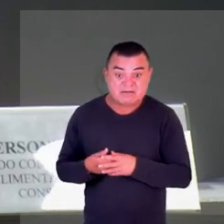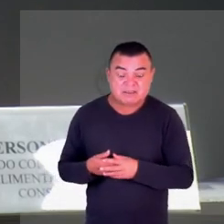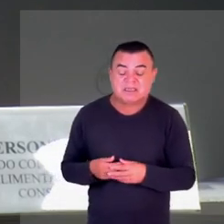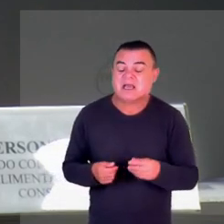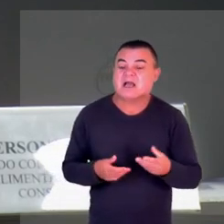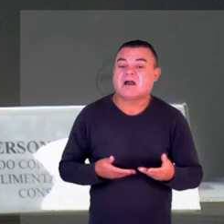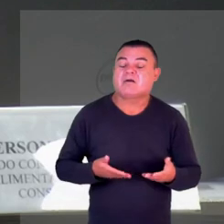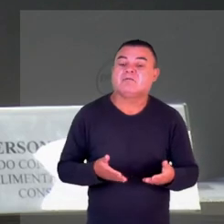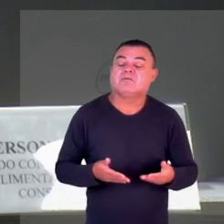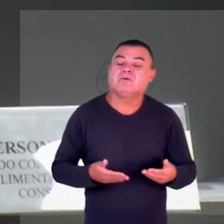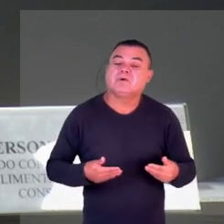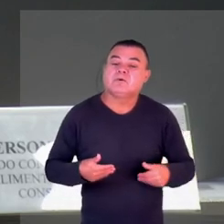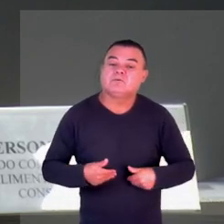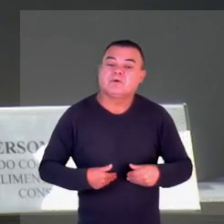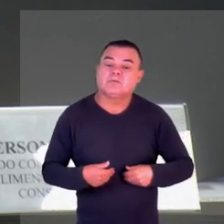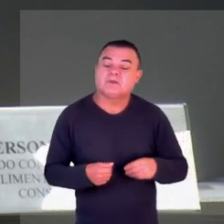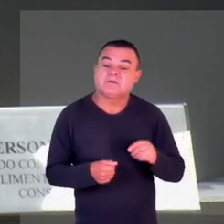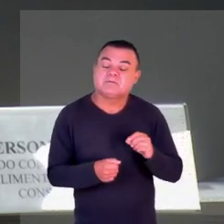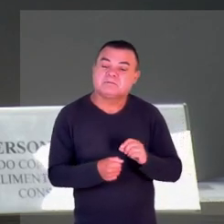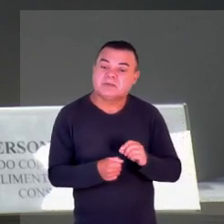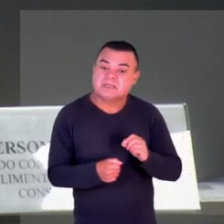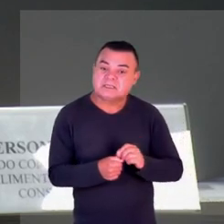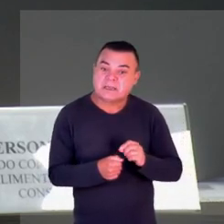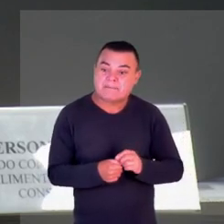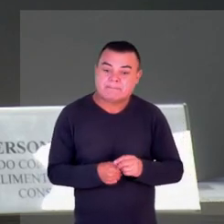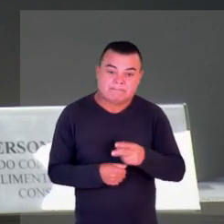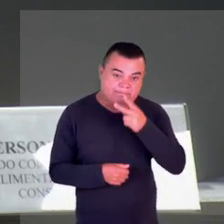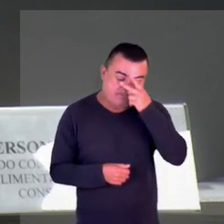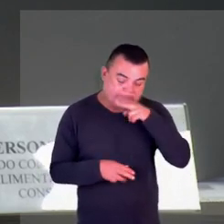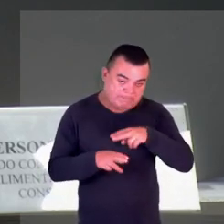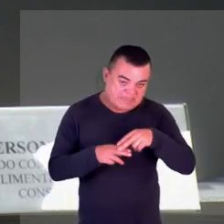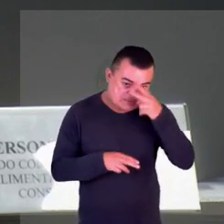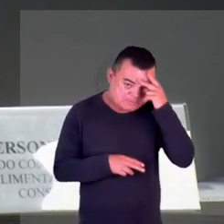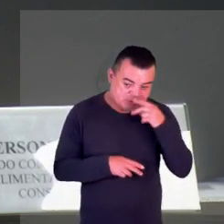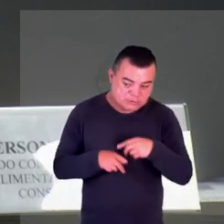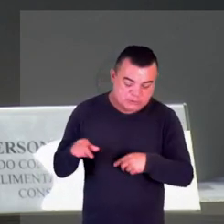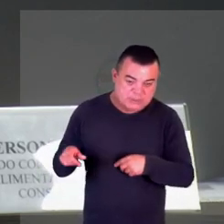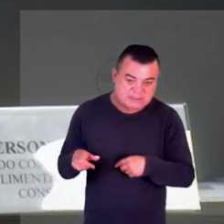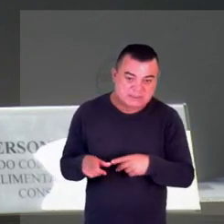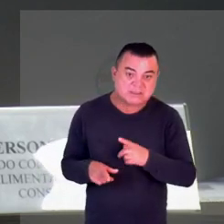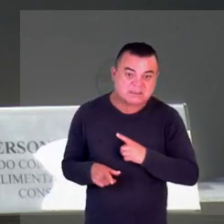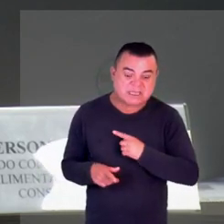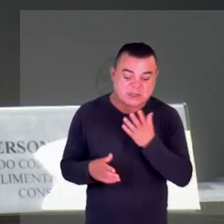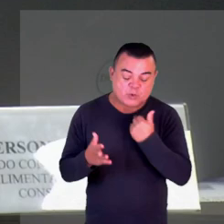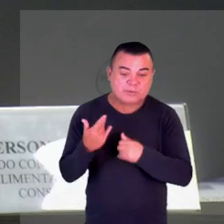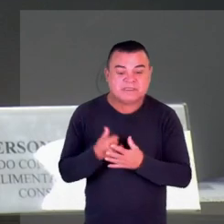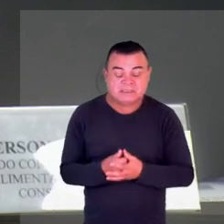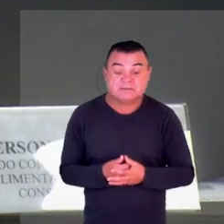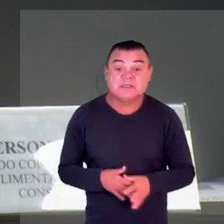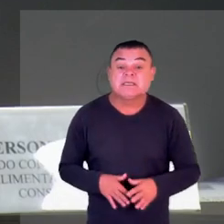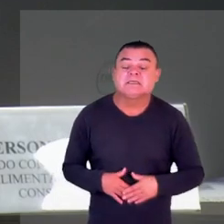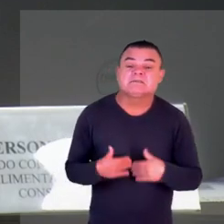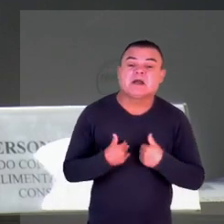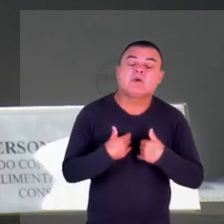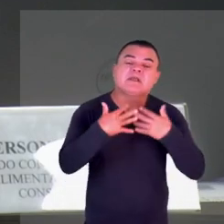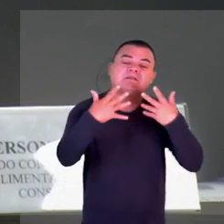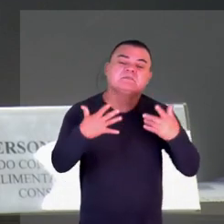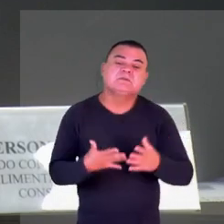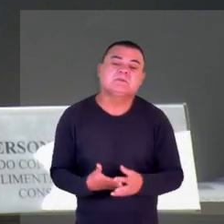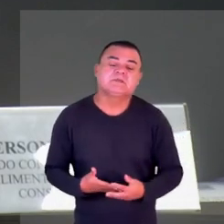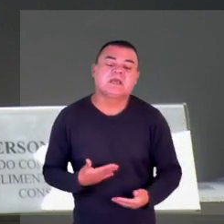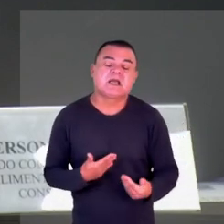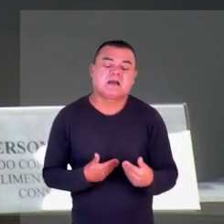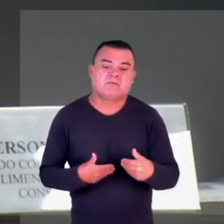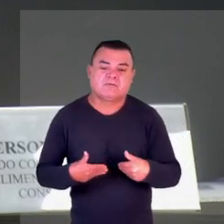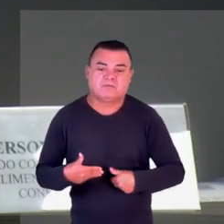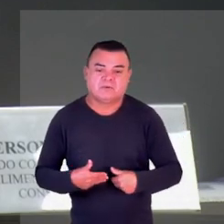uma citação dele aqui para ilustrar essa fala ele diz o seguinte que a fome e a desnutrição não são a ocorrência